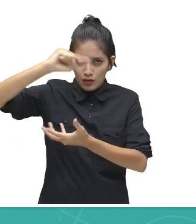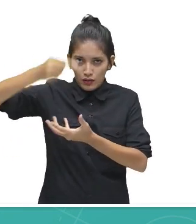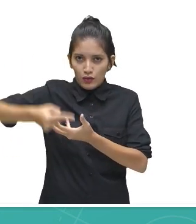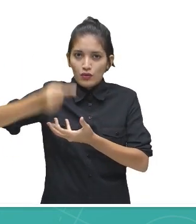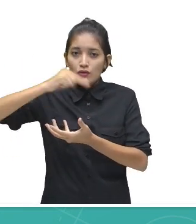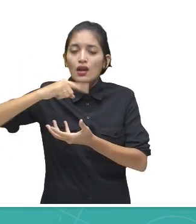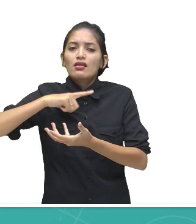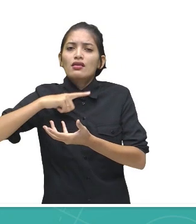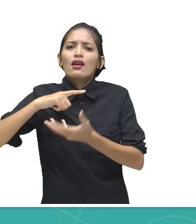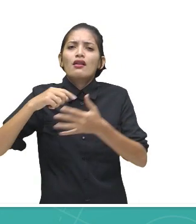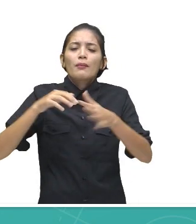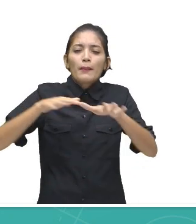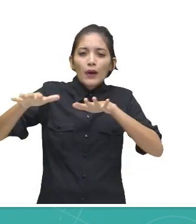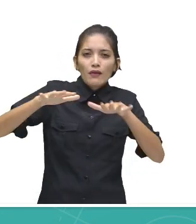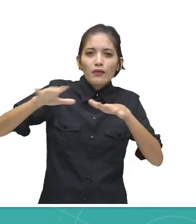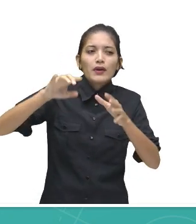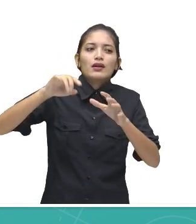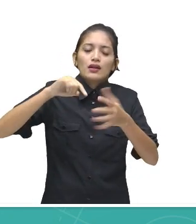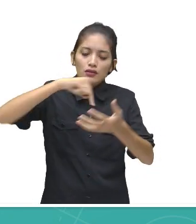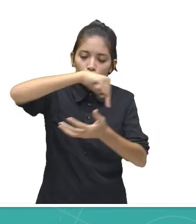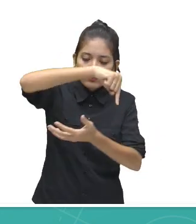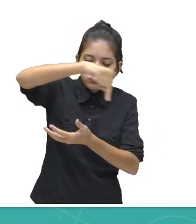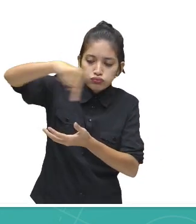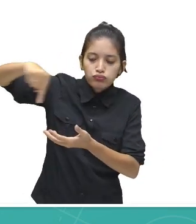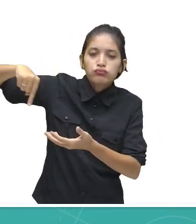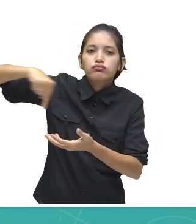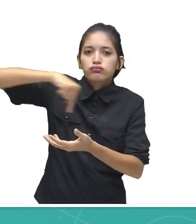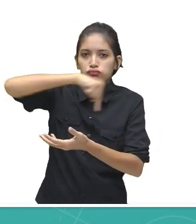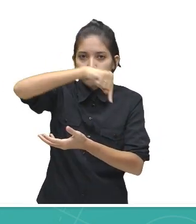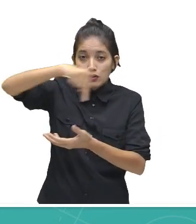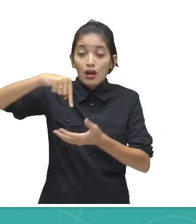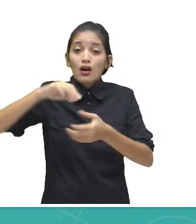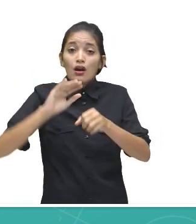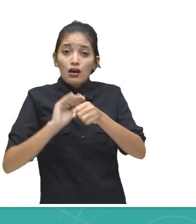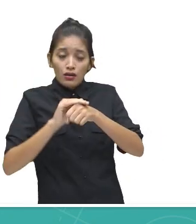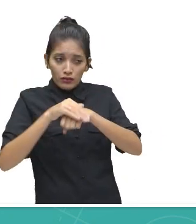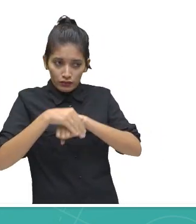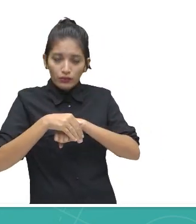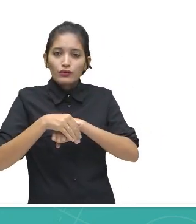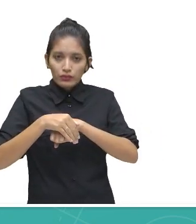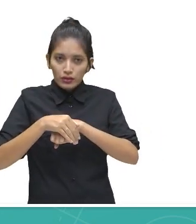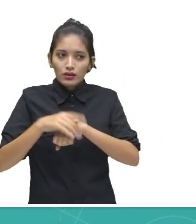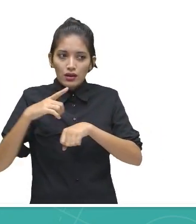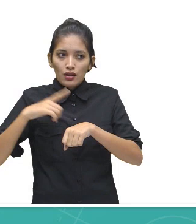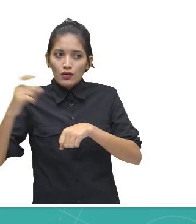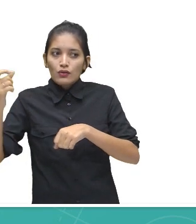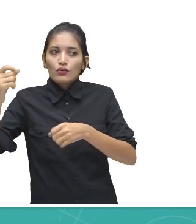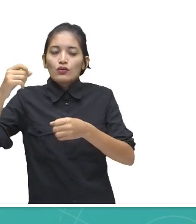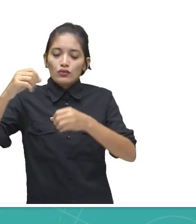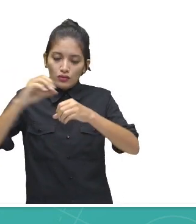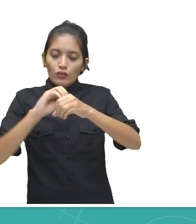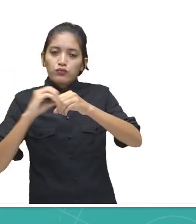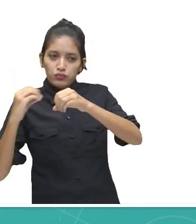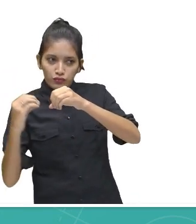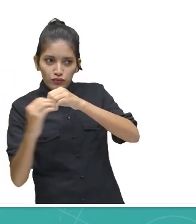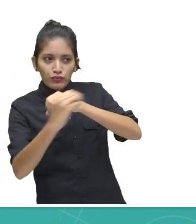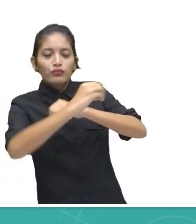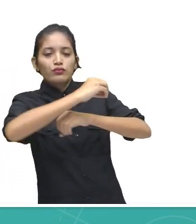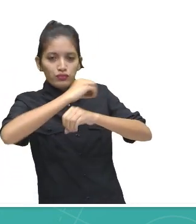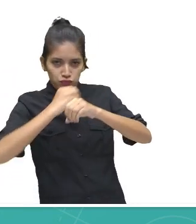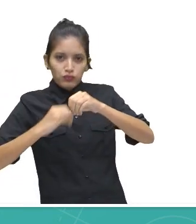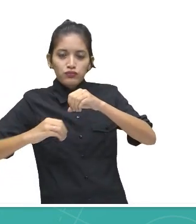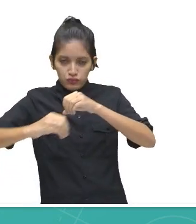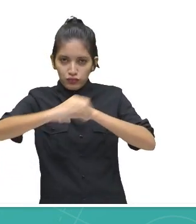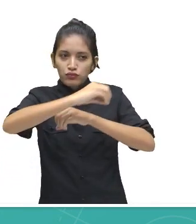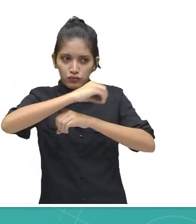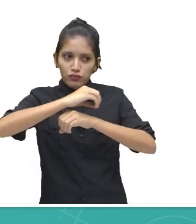vários movimentos ao longo do dia todo, à noite. Tem o um movimento de translação ao redor do Sol e o um movimento de rotação ao redor